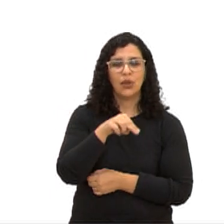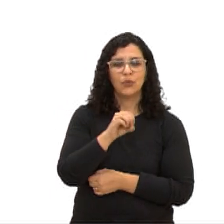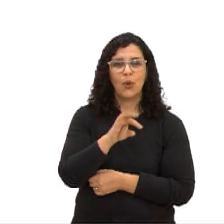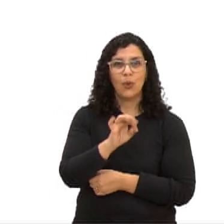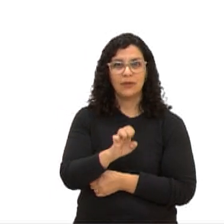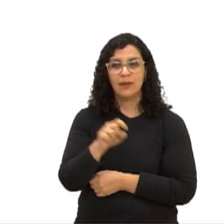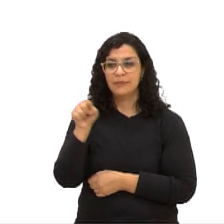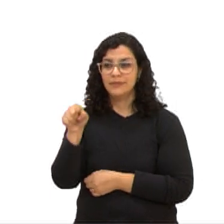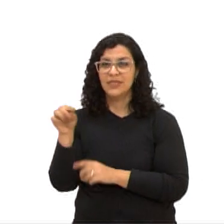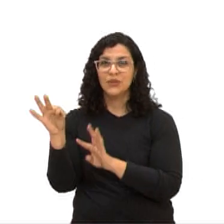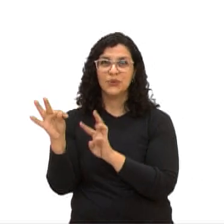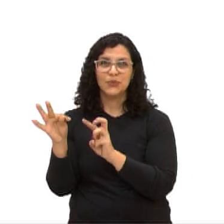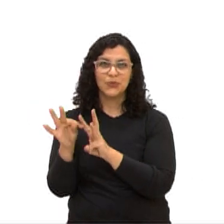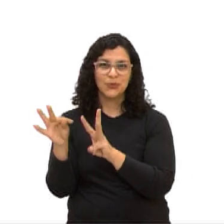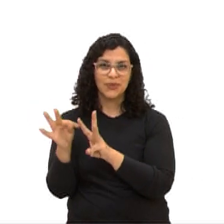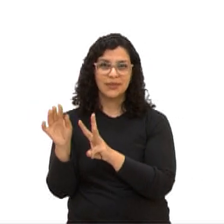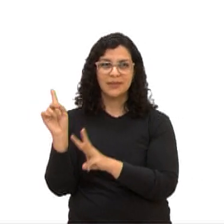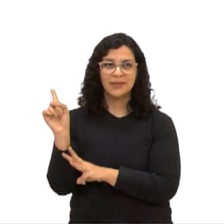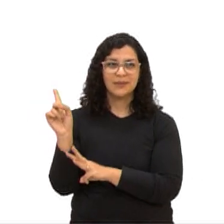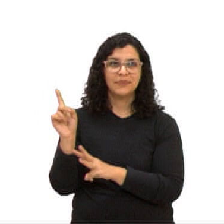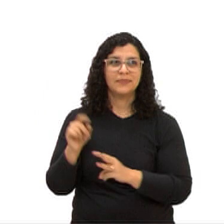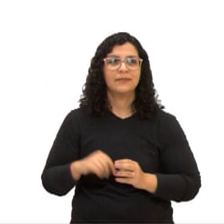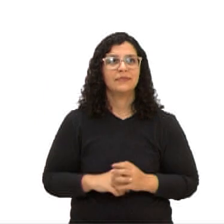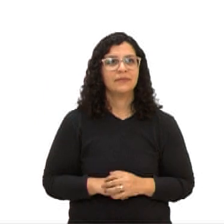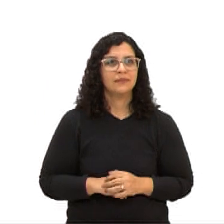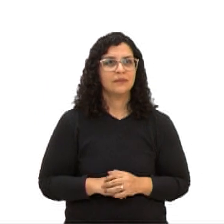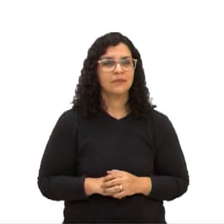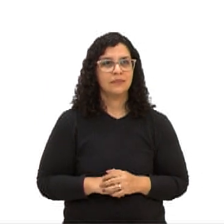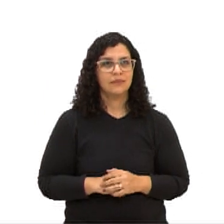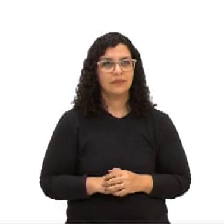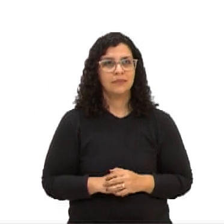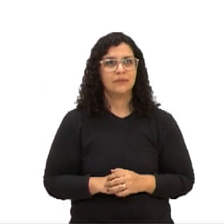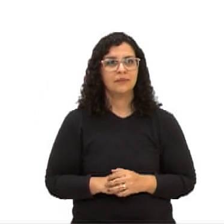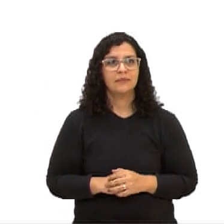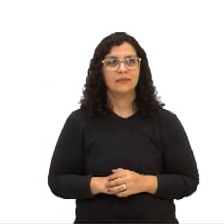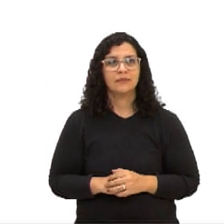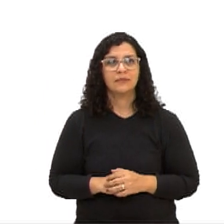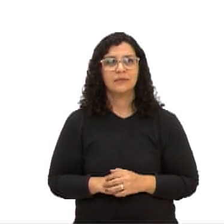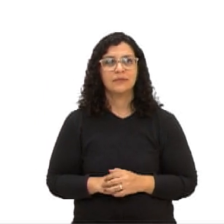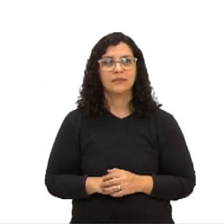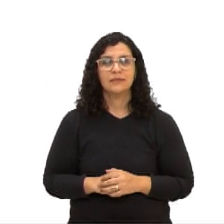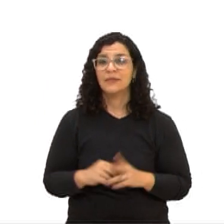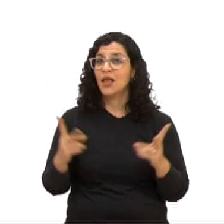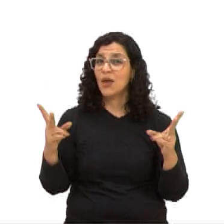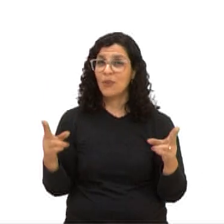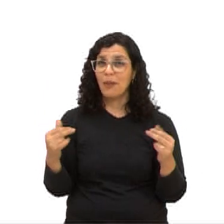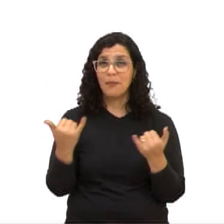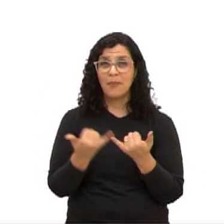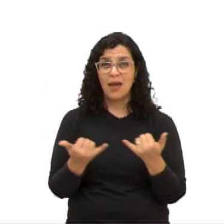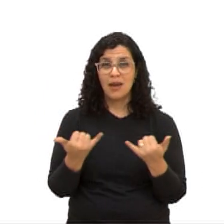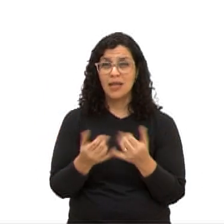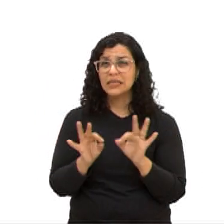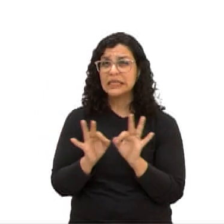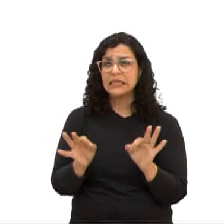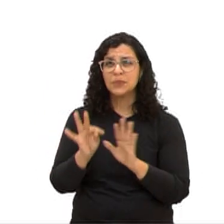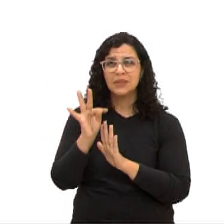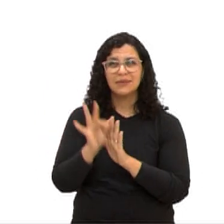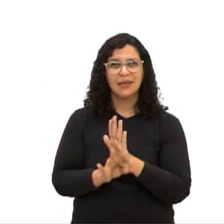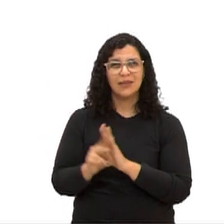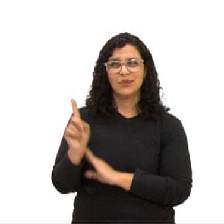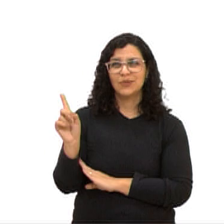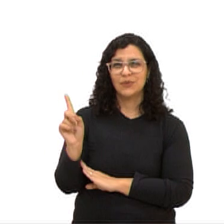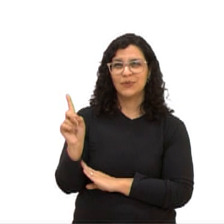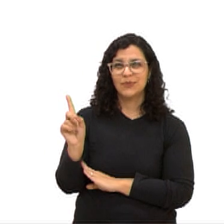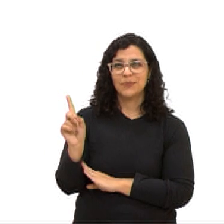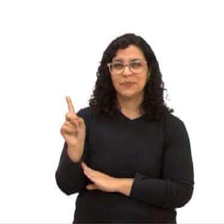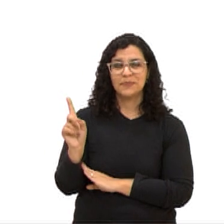recados. Hijo, te dejé la cena en el horno. Te quiere tu mamá. E o tweet aqui. Hola, amiga. Te dejé el